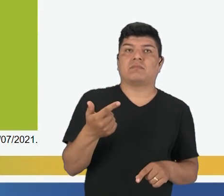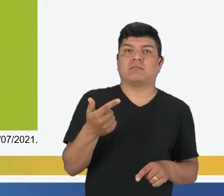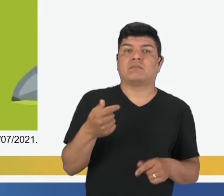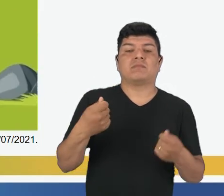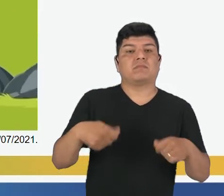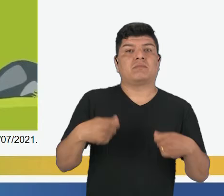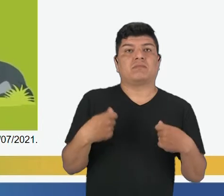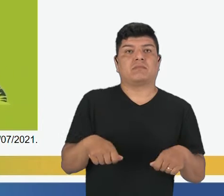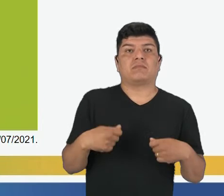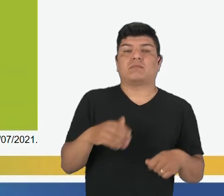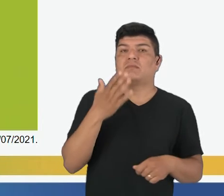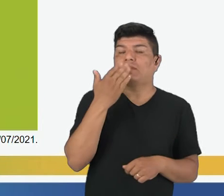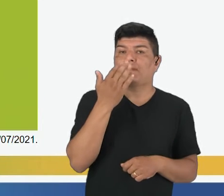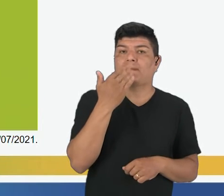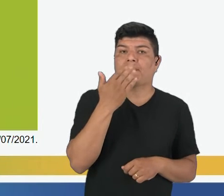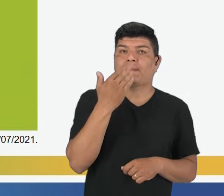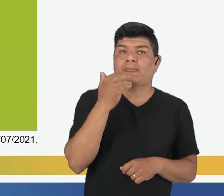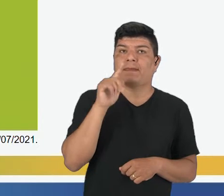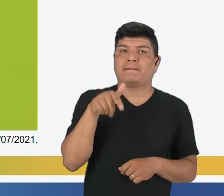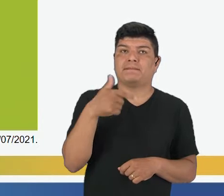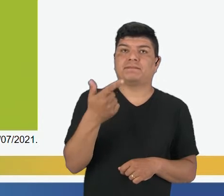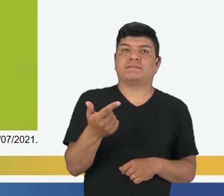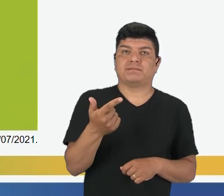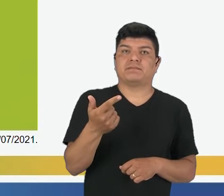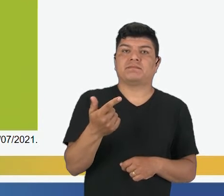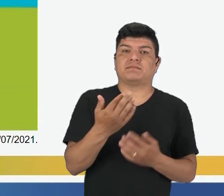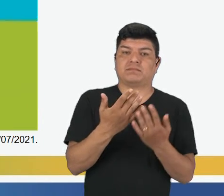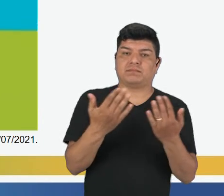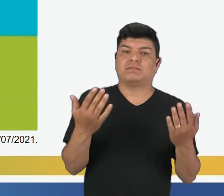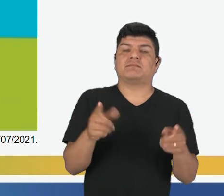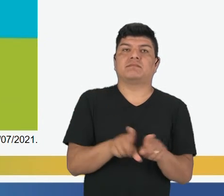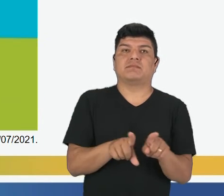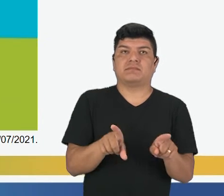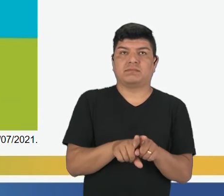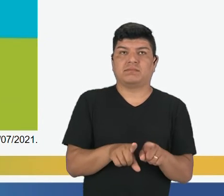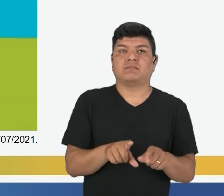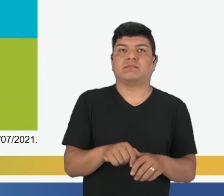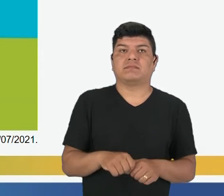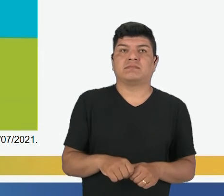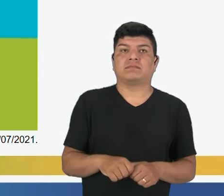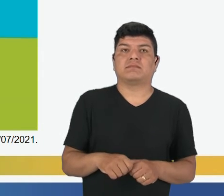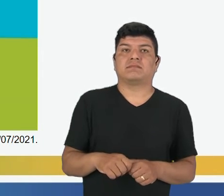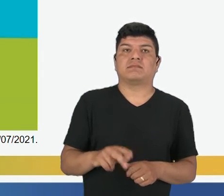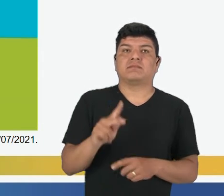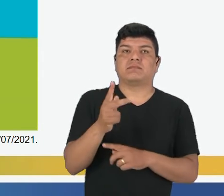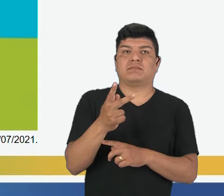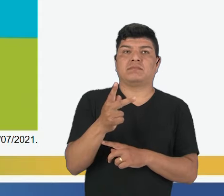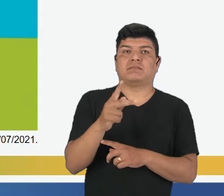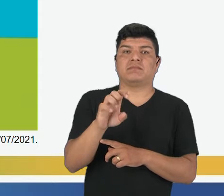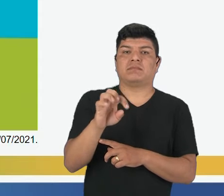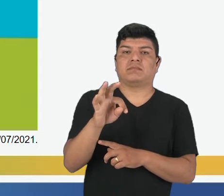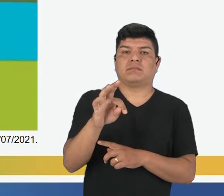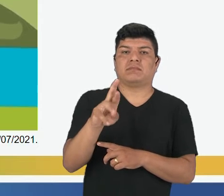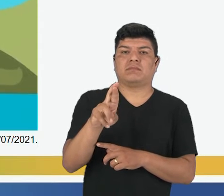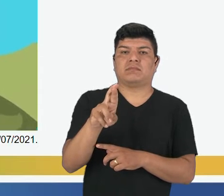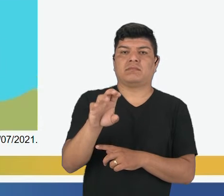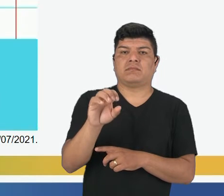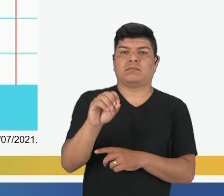que necessitam se alimentar de outros organismos, ou seja, são chamados seres